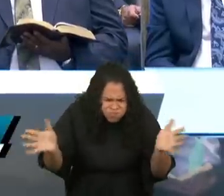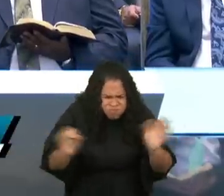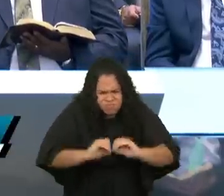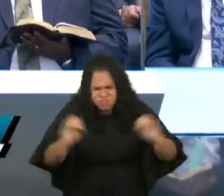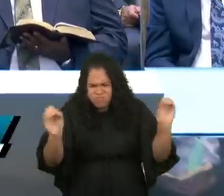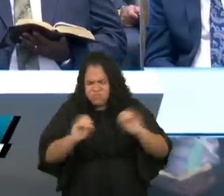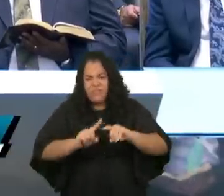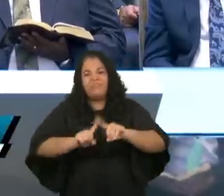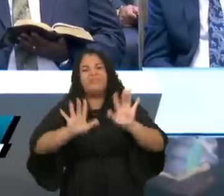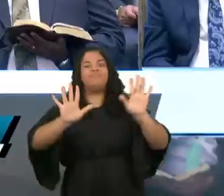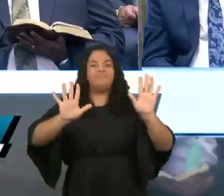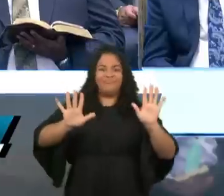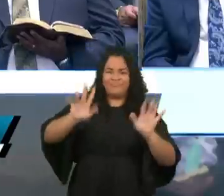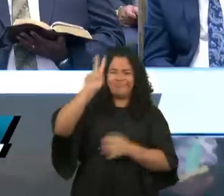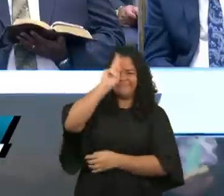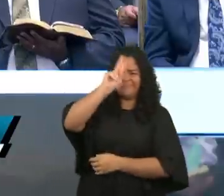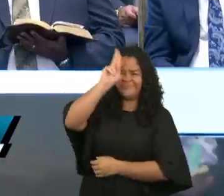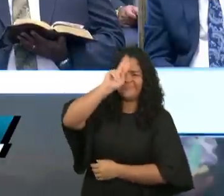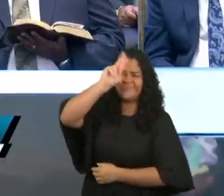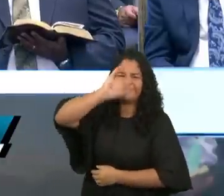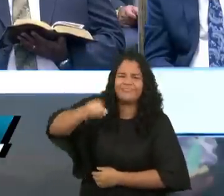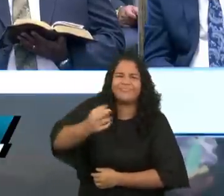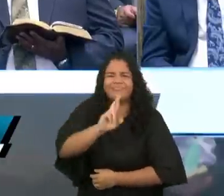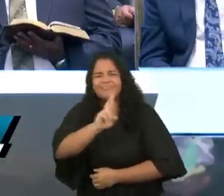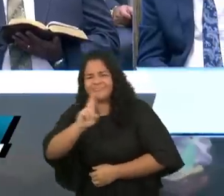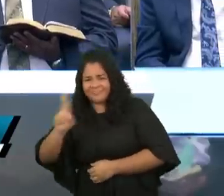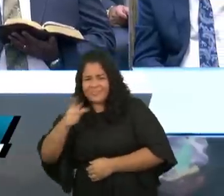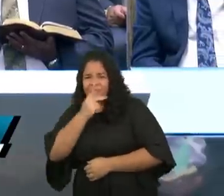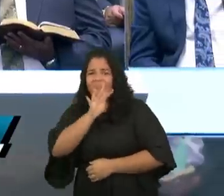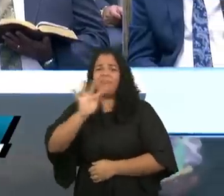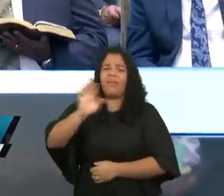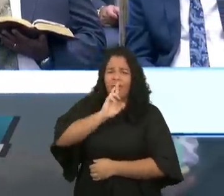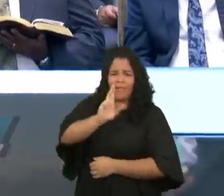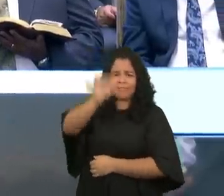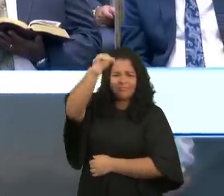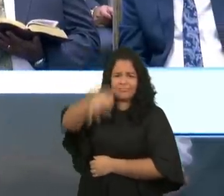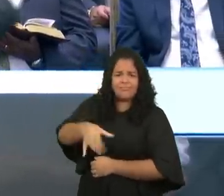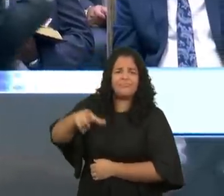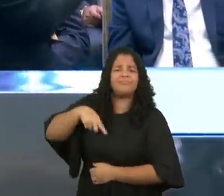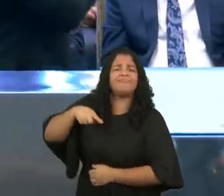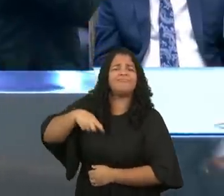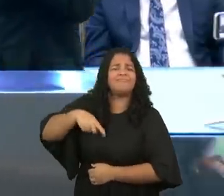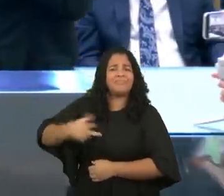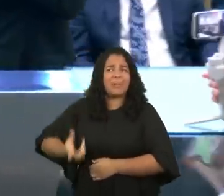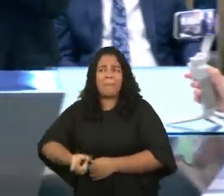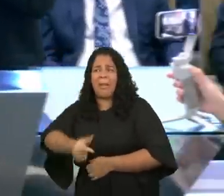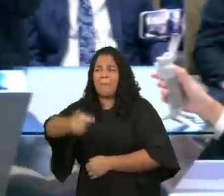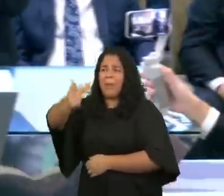o profeta chorão, ele tem a resposta. Há mais de 2000 anos